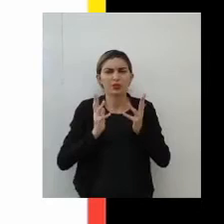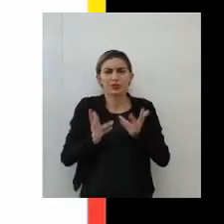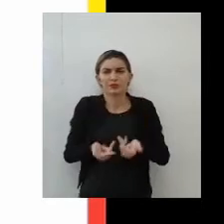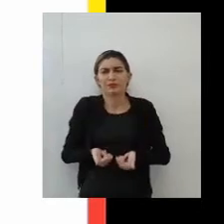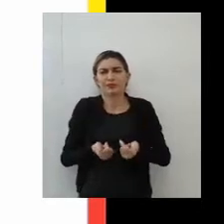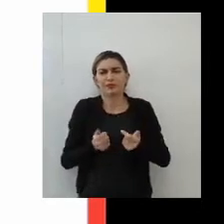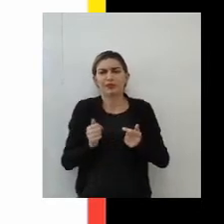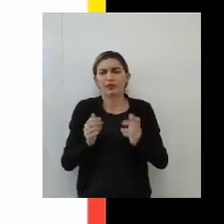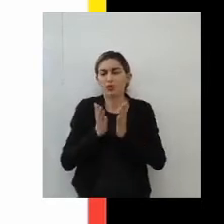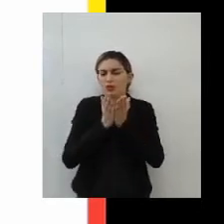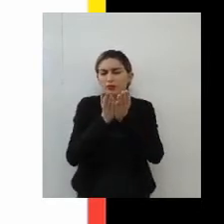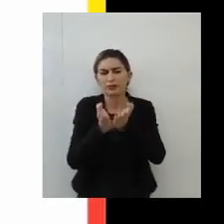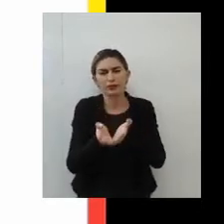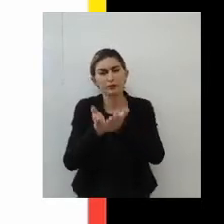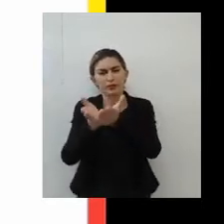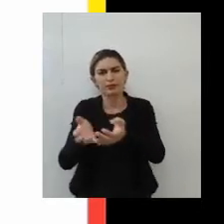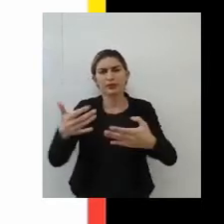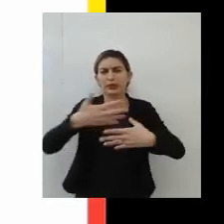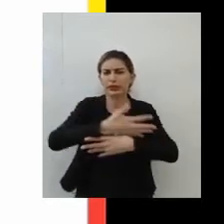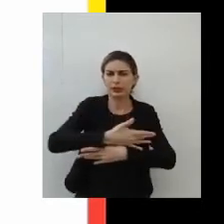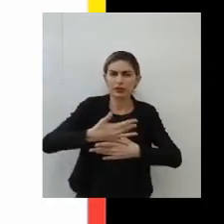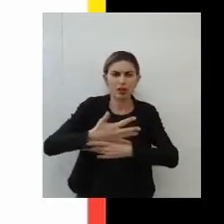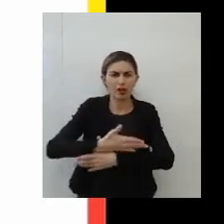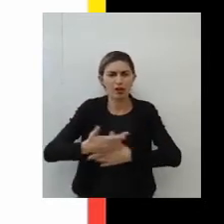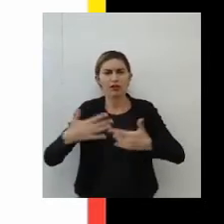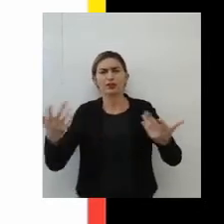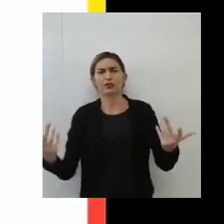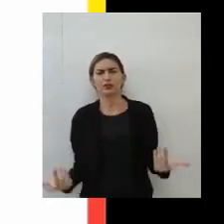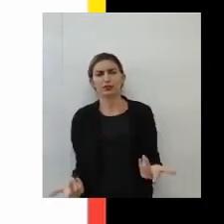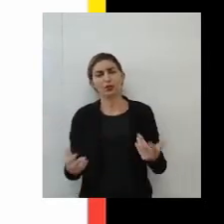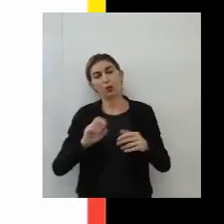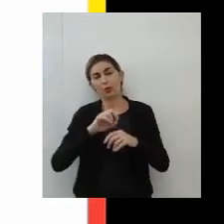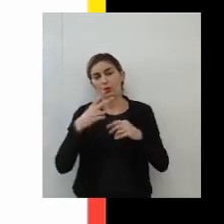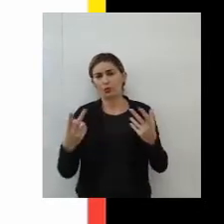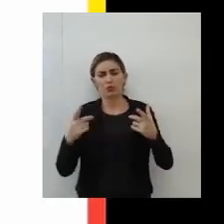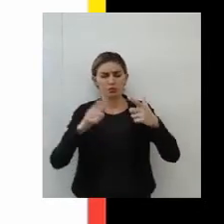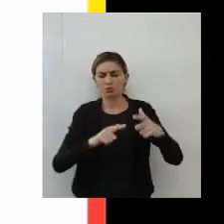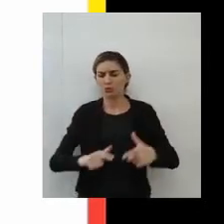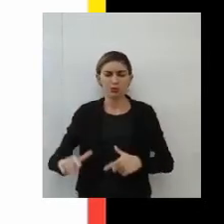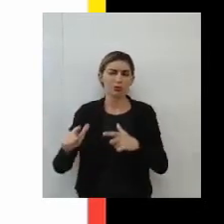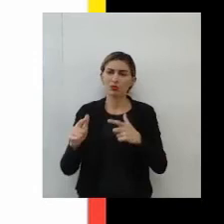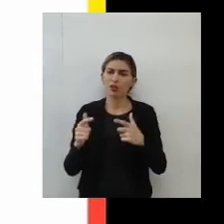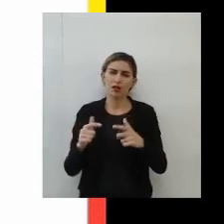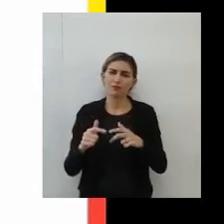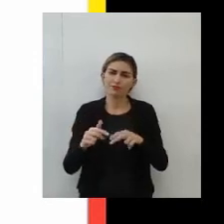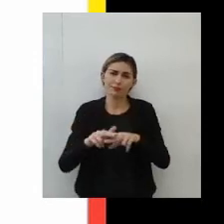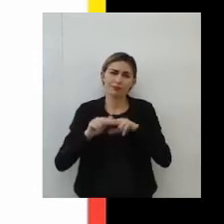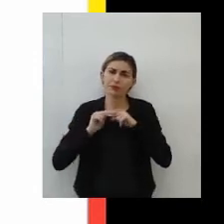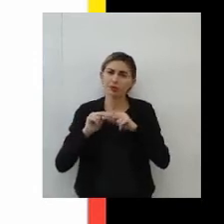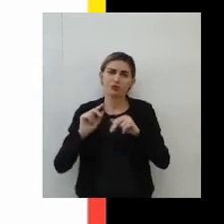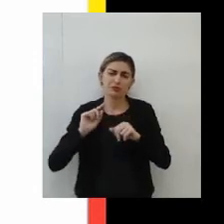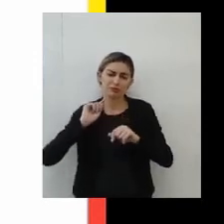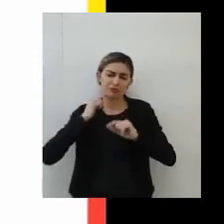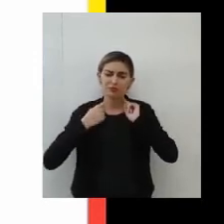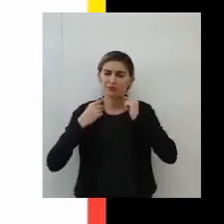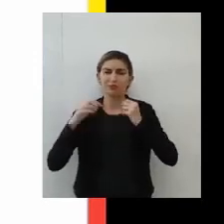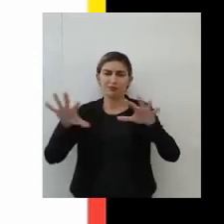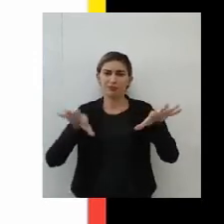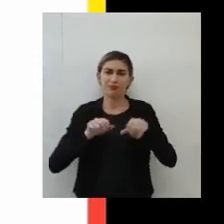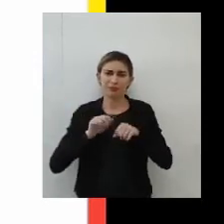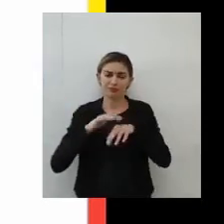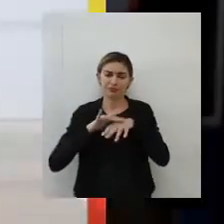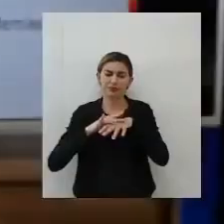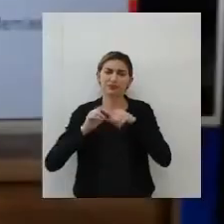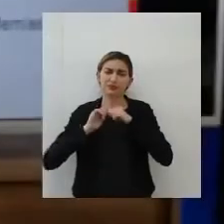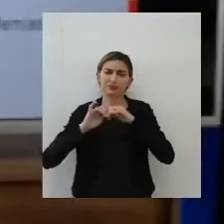dos portos das cidades, ou seja, ambientes propícios à proliferação de epidemias.